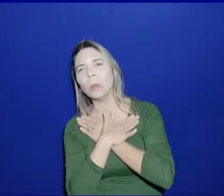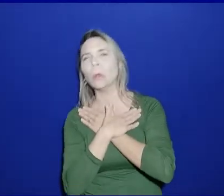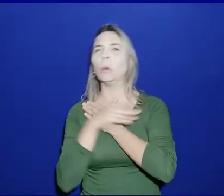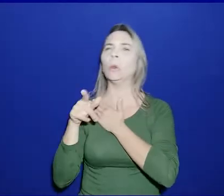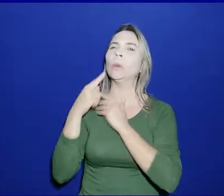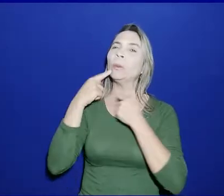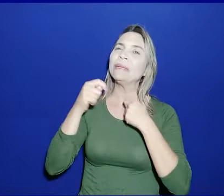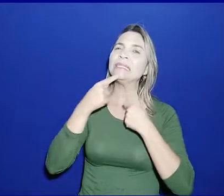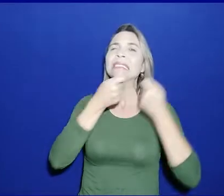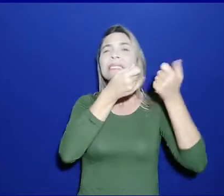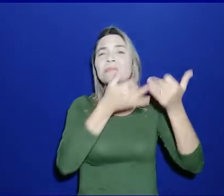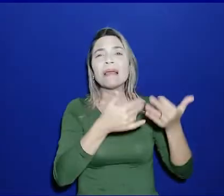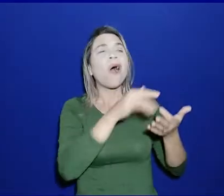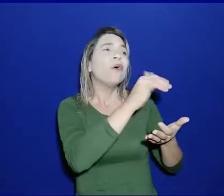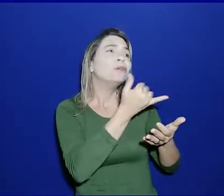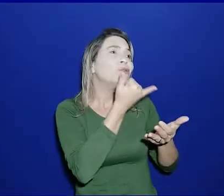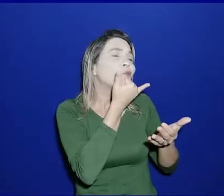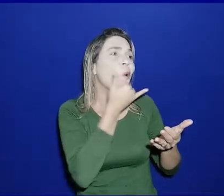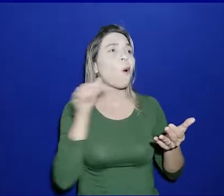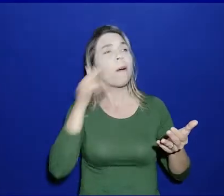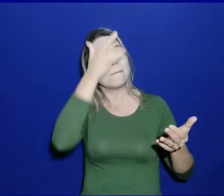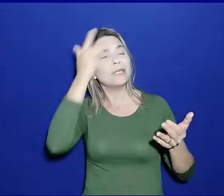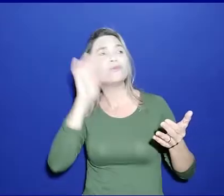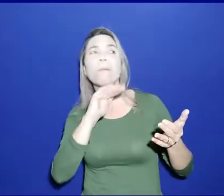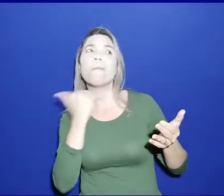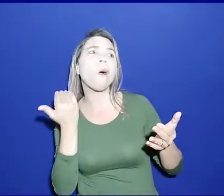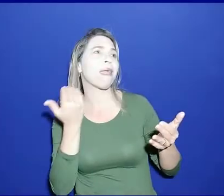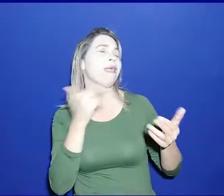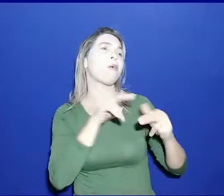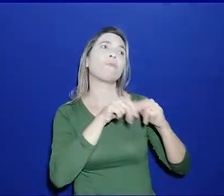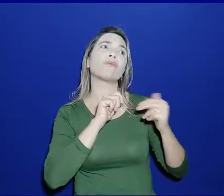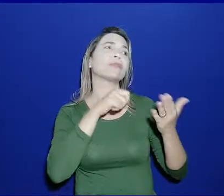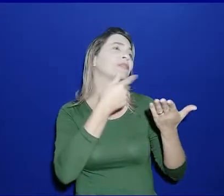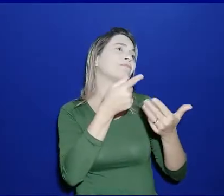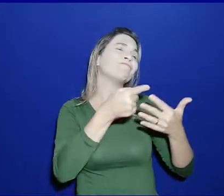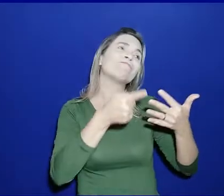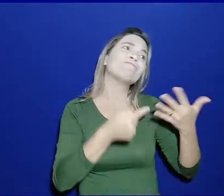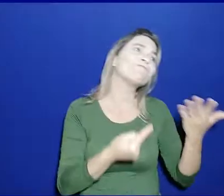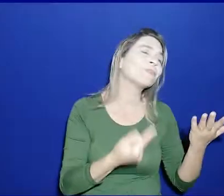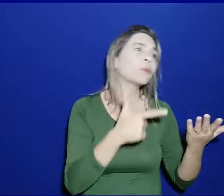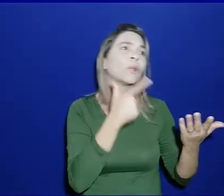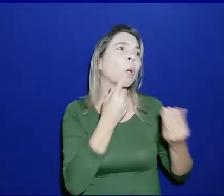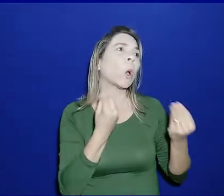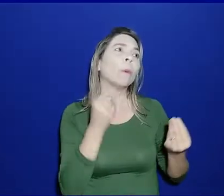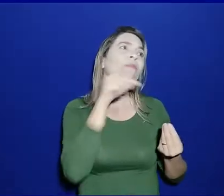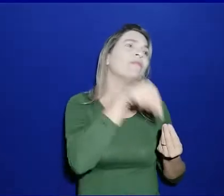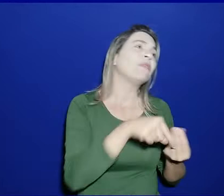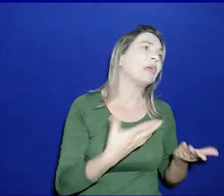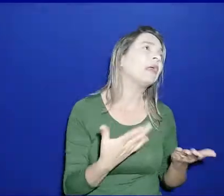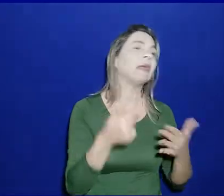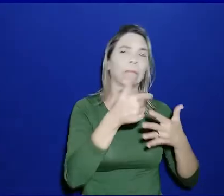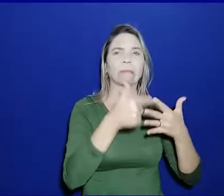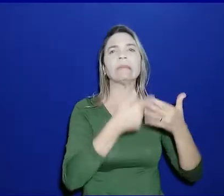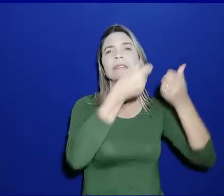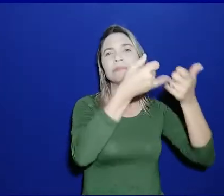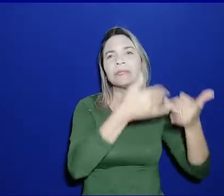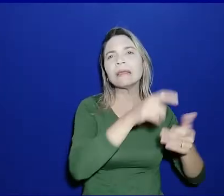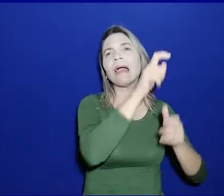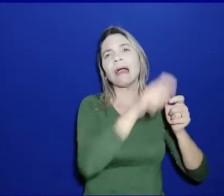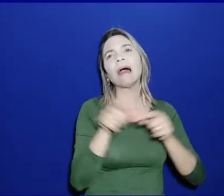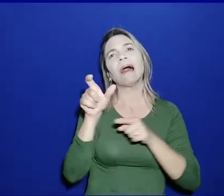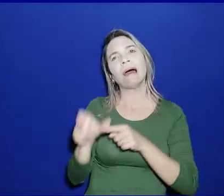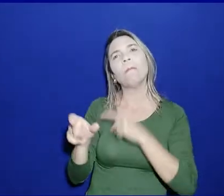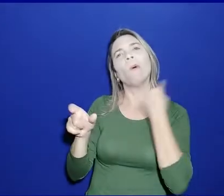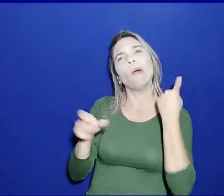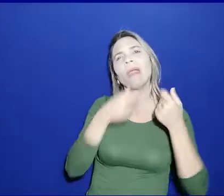de ausência daquela pessoa em compromissos, a partilha dos seus bens. Em relação a Cristo, nós somos